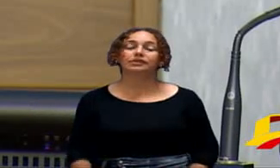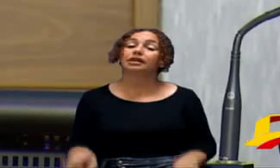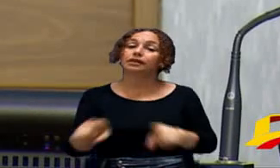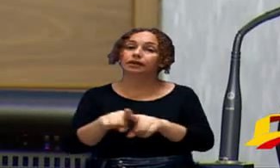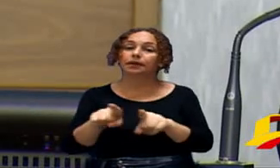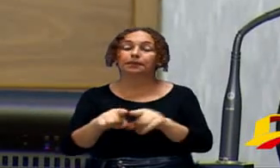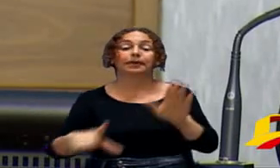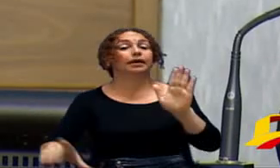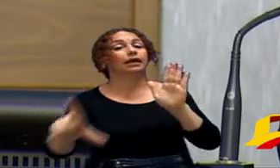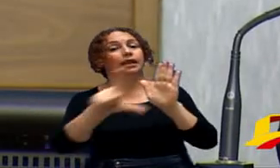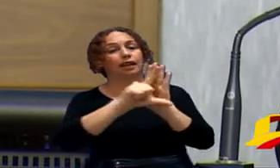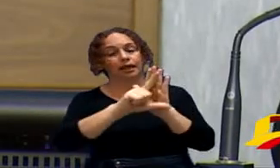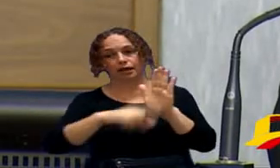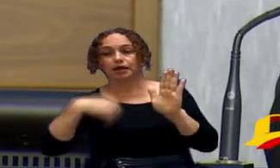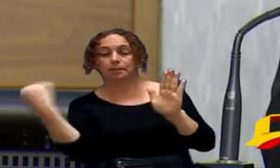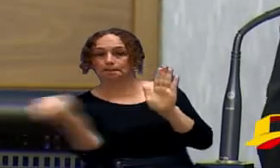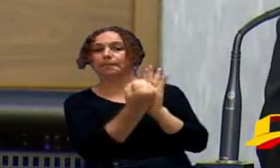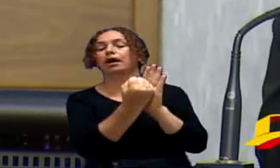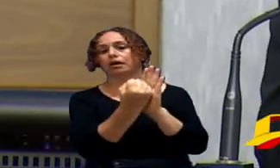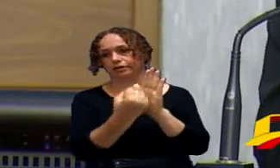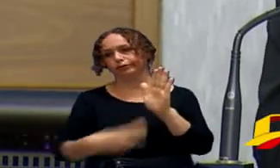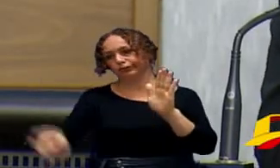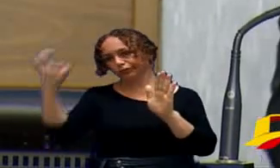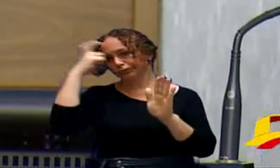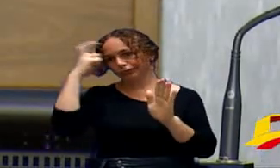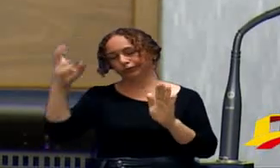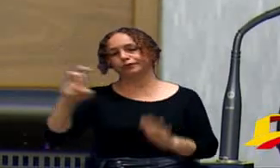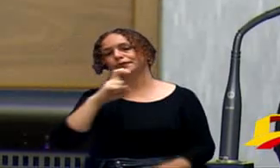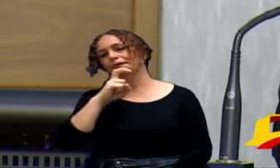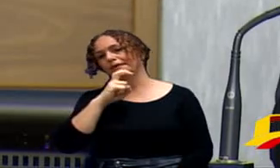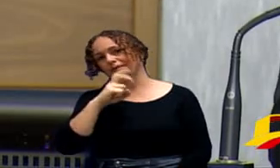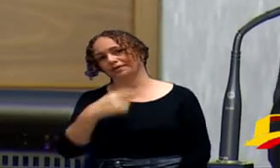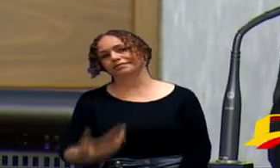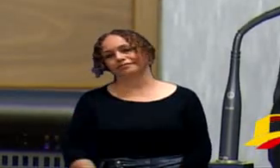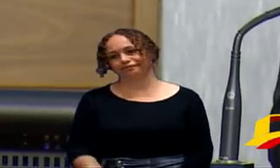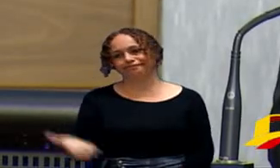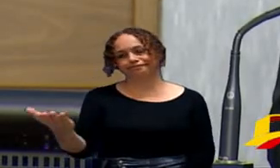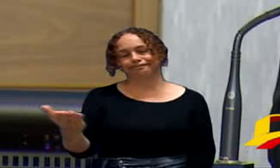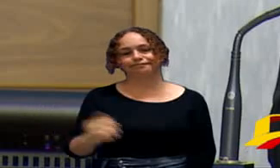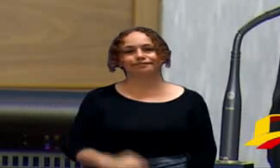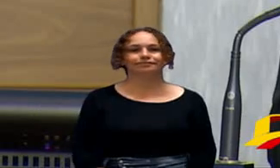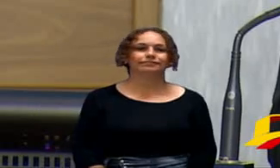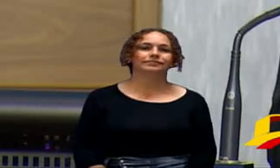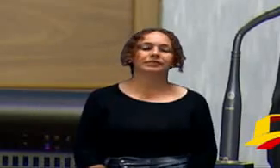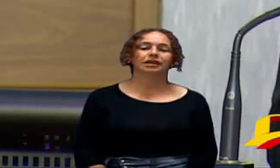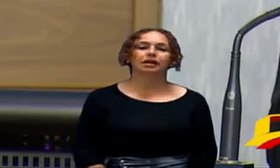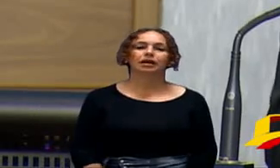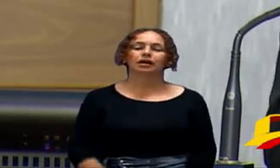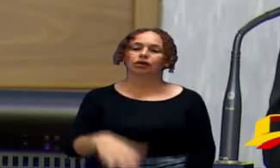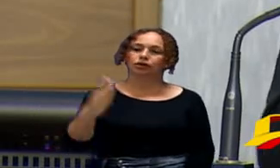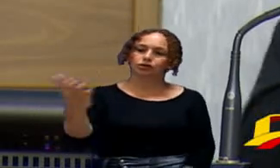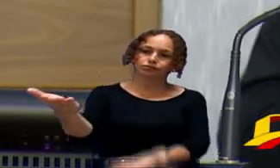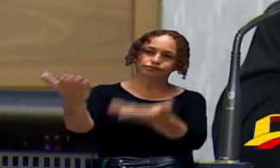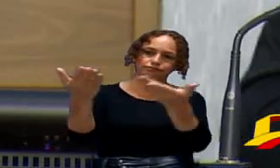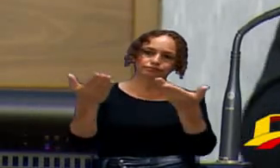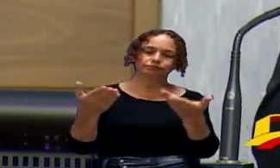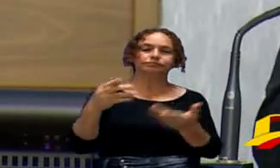material é de minha autoria. Eu quero chamar agora, da nossa galeria, Guilherme